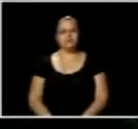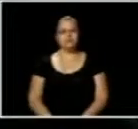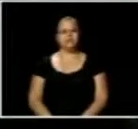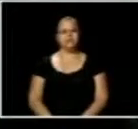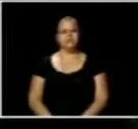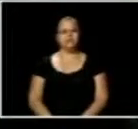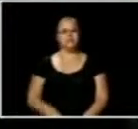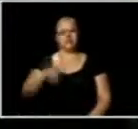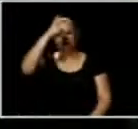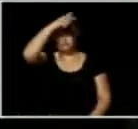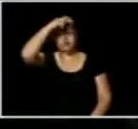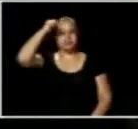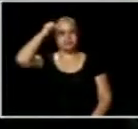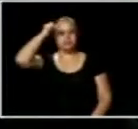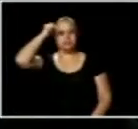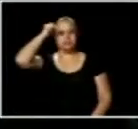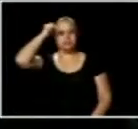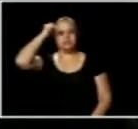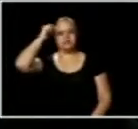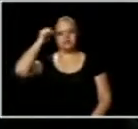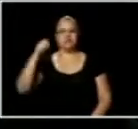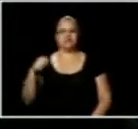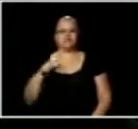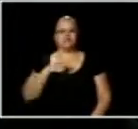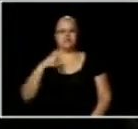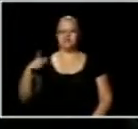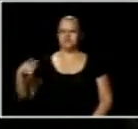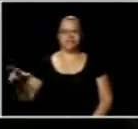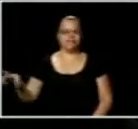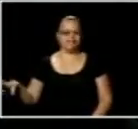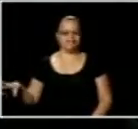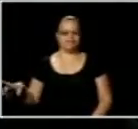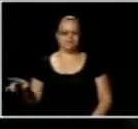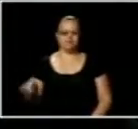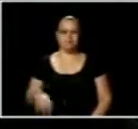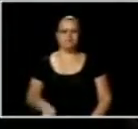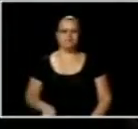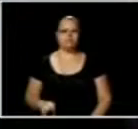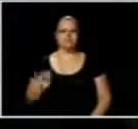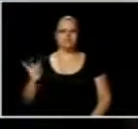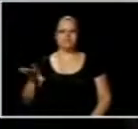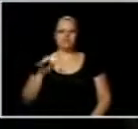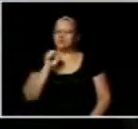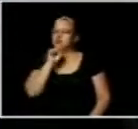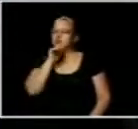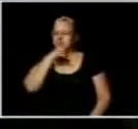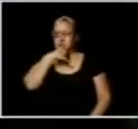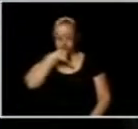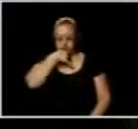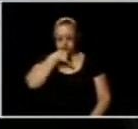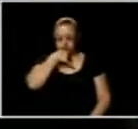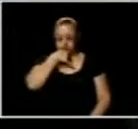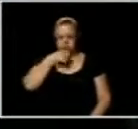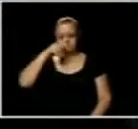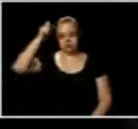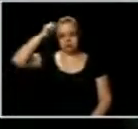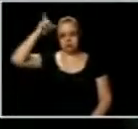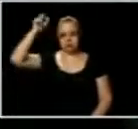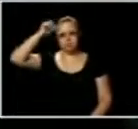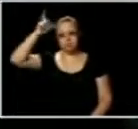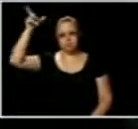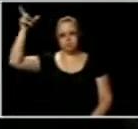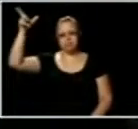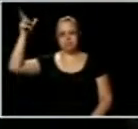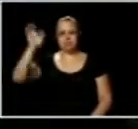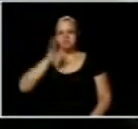que tem, infelizmente a gente não vai poder ver a nossa cidade ser culturalmente conhecida como ela merece em todo